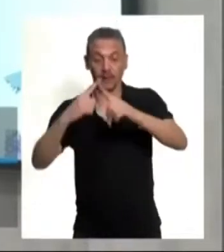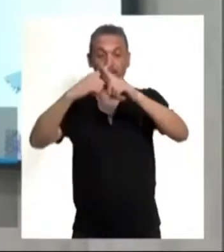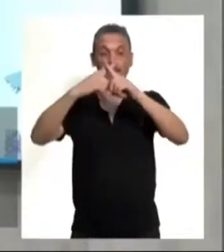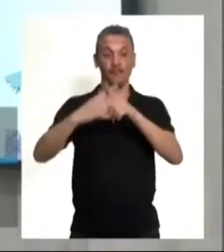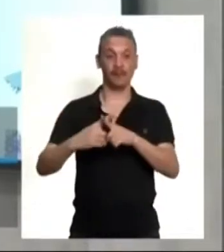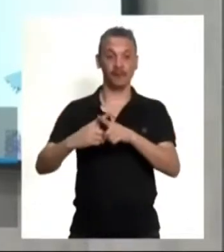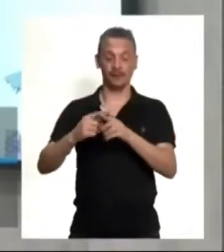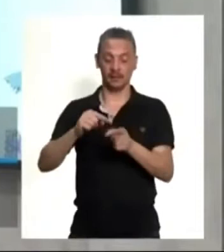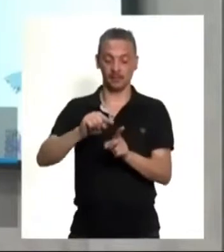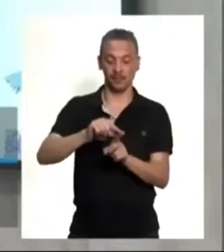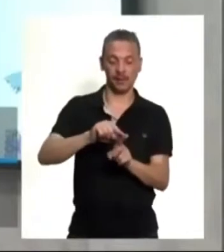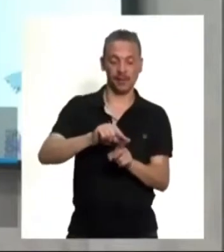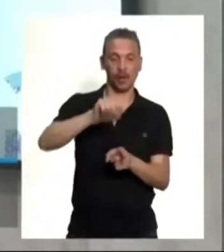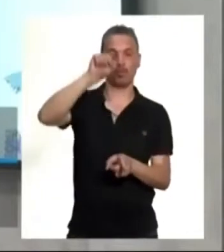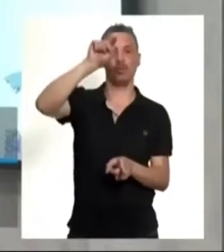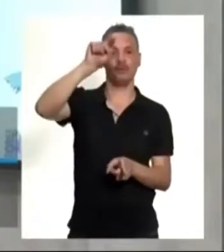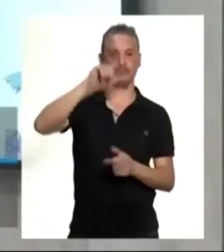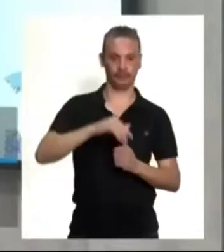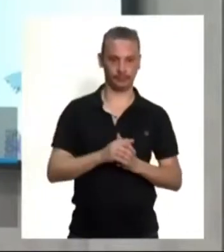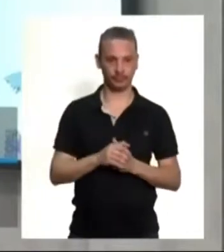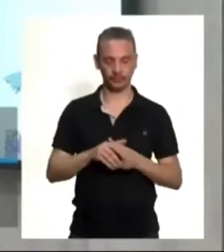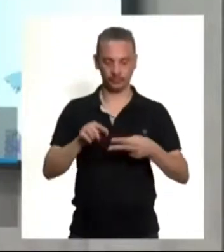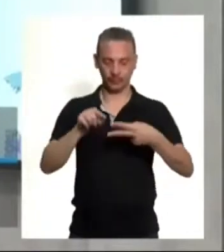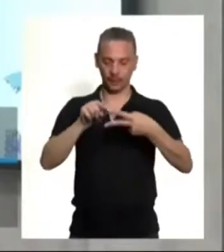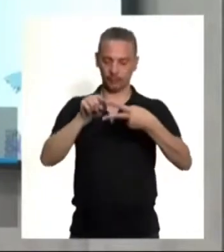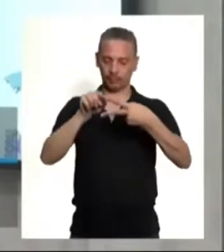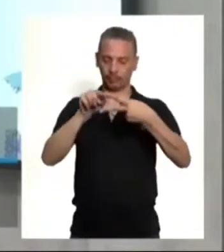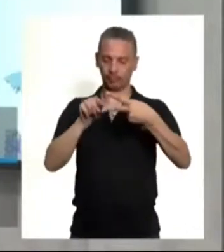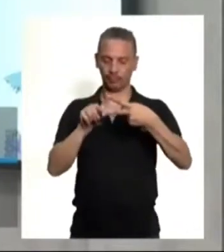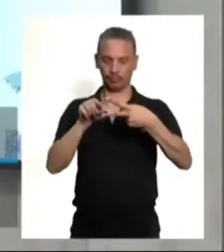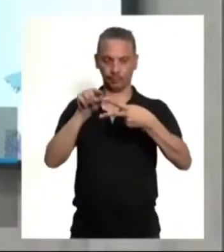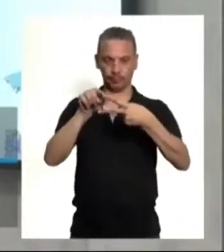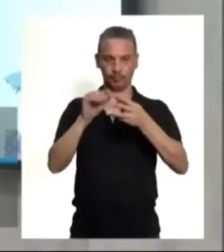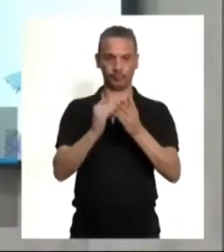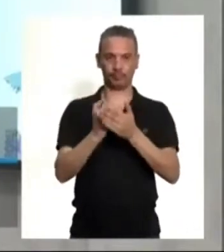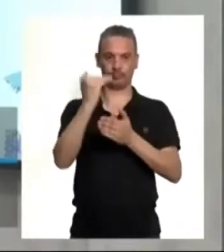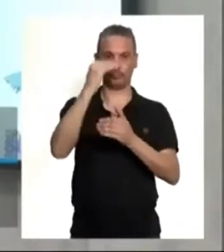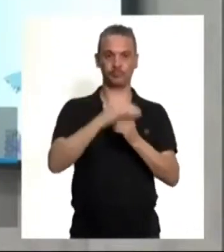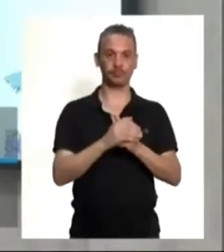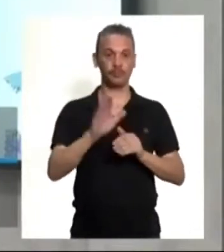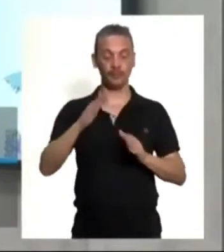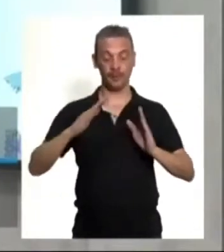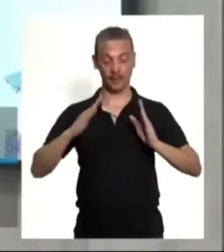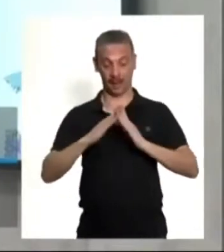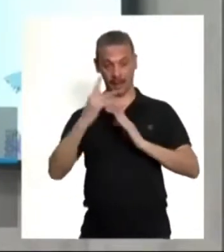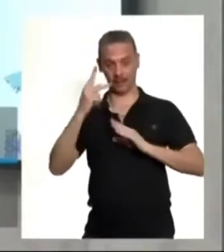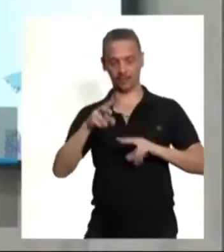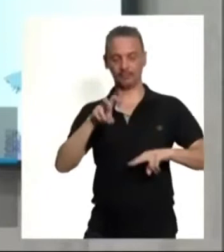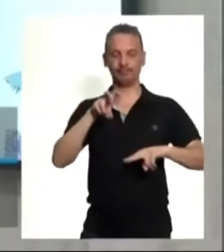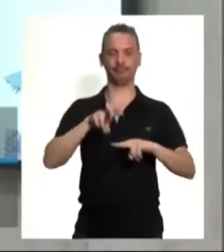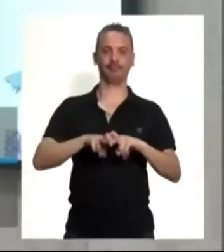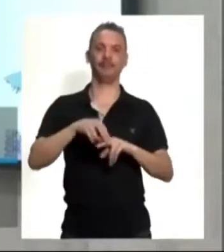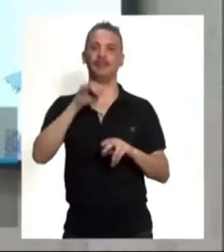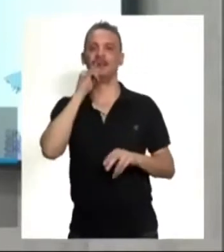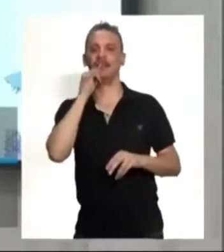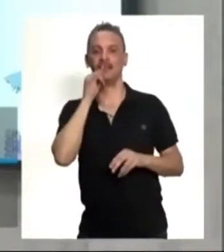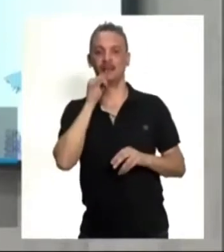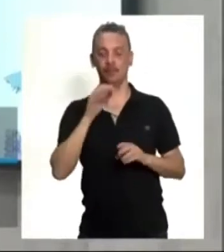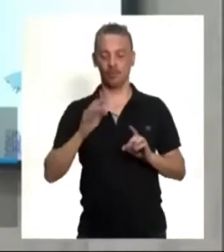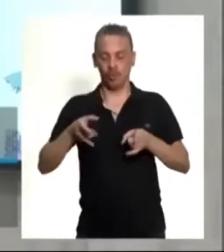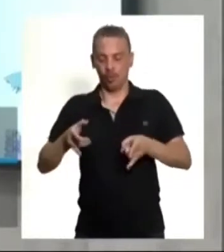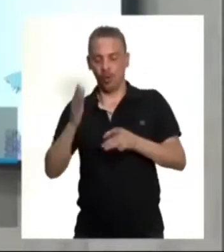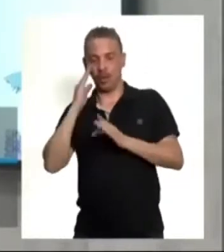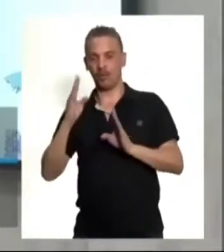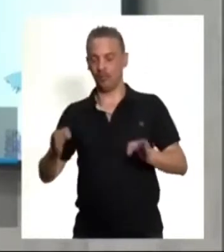pela sua altura. Eu não sei aonde você está assistindo essa aula agora. Deve estar num cômodo da tua casa, por exemplo, no teu quarto.